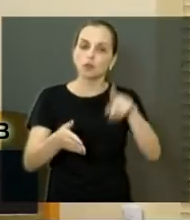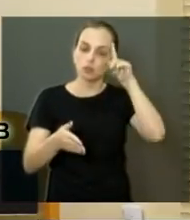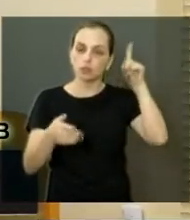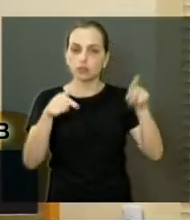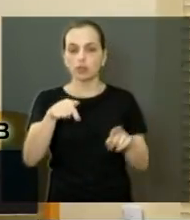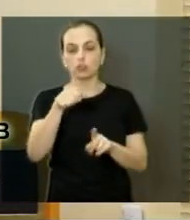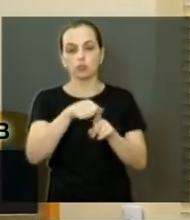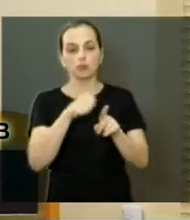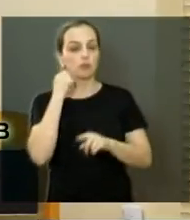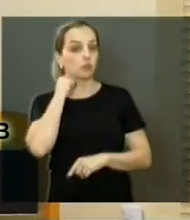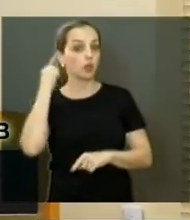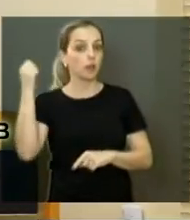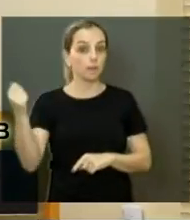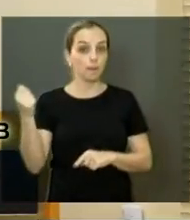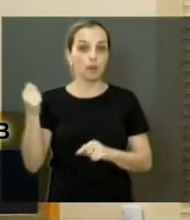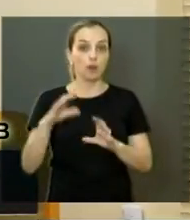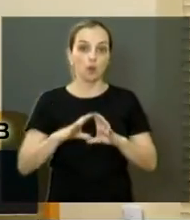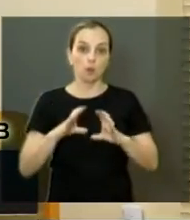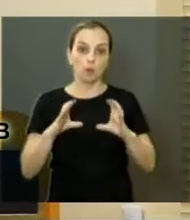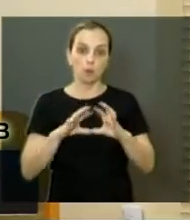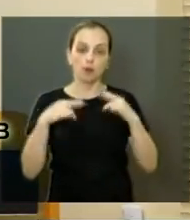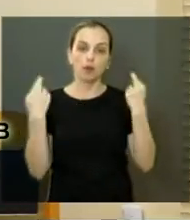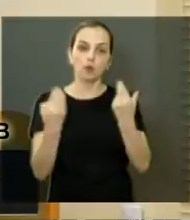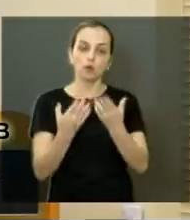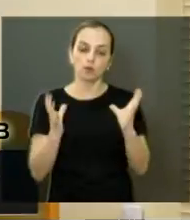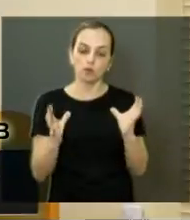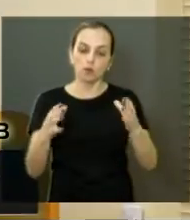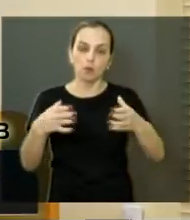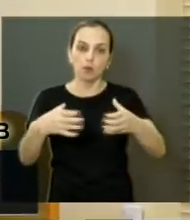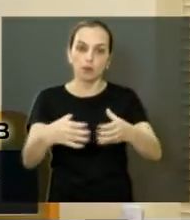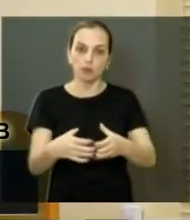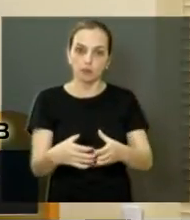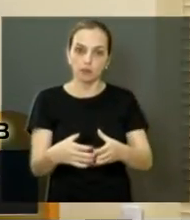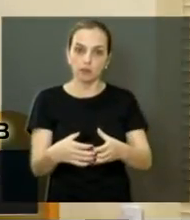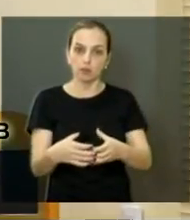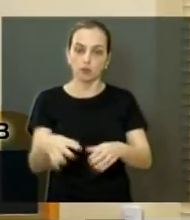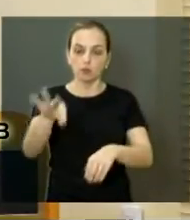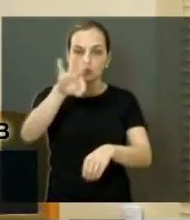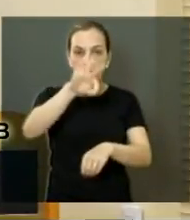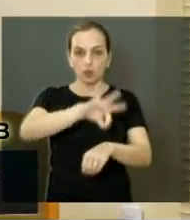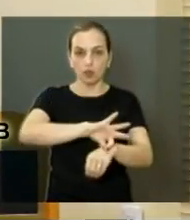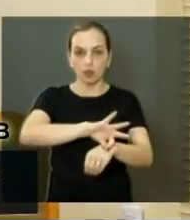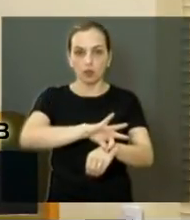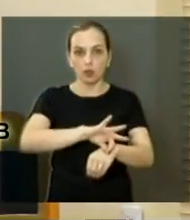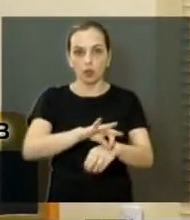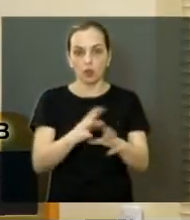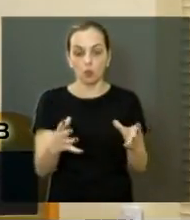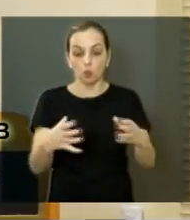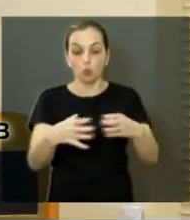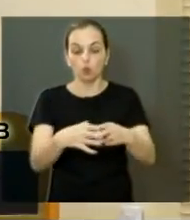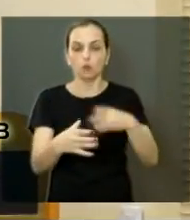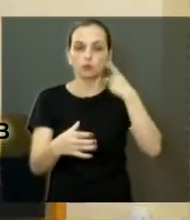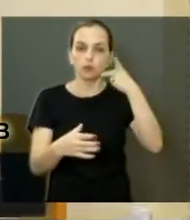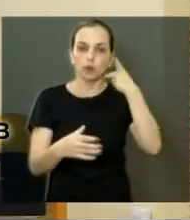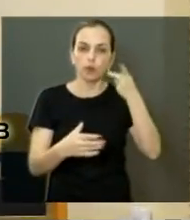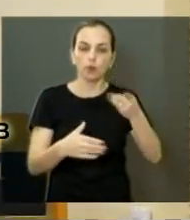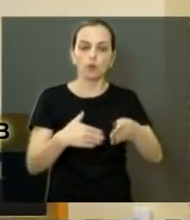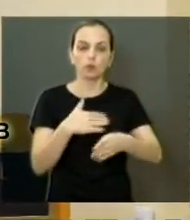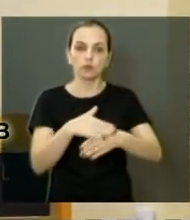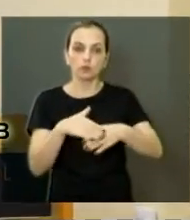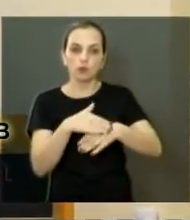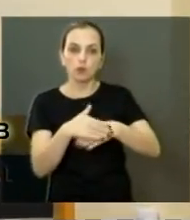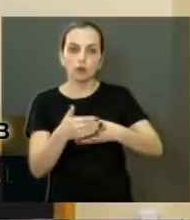abril para a formação do Parlamento Regional Central, que é um grupo de vereadores que vai estar se conversando aí para